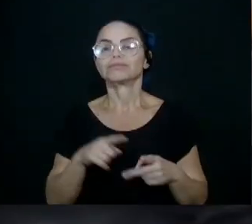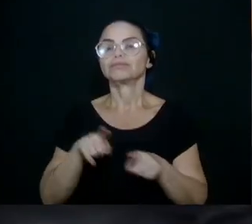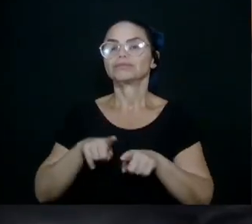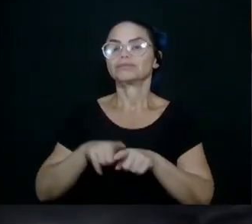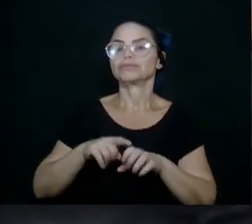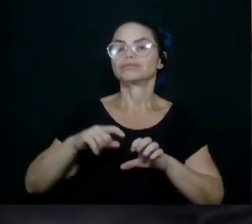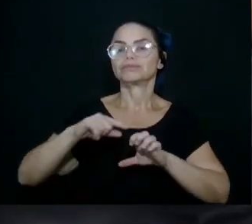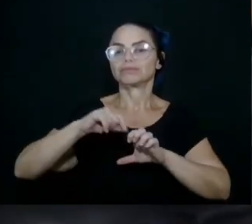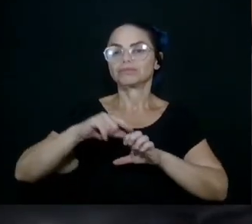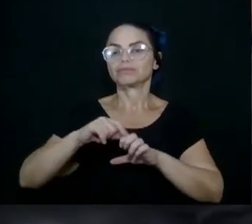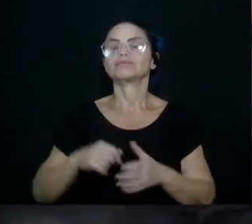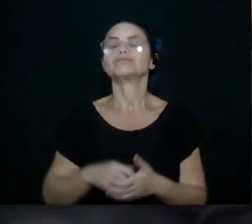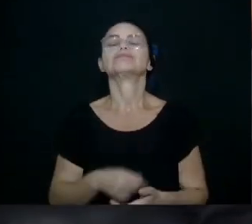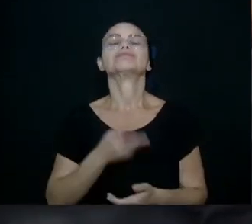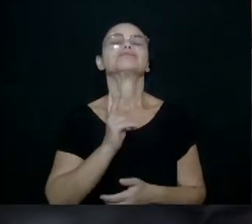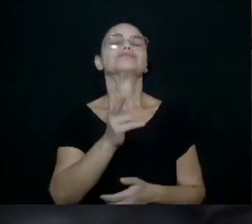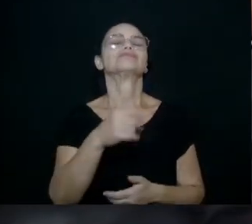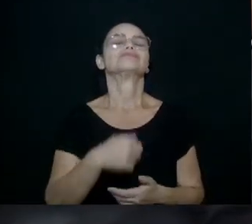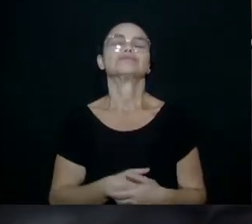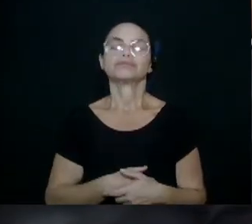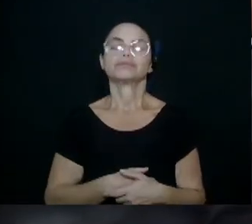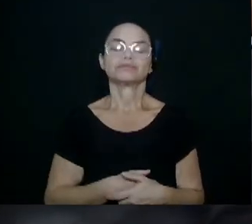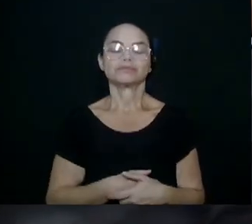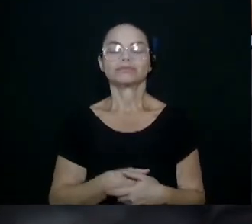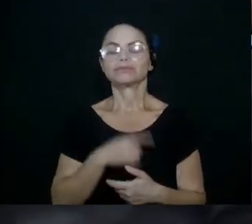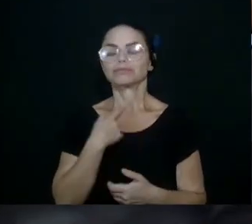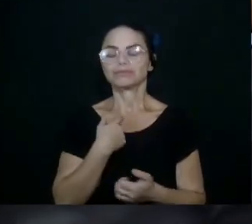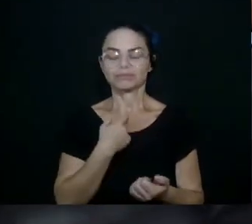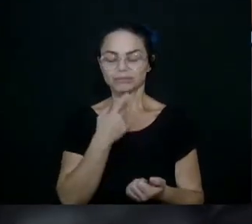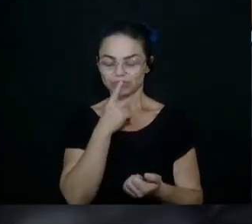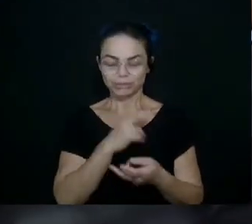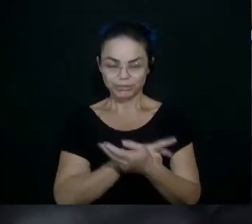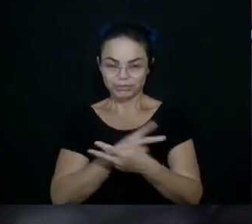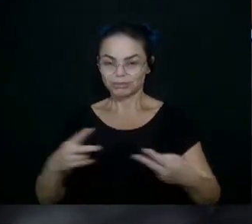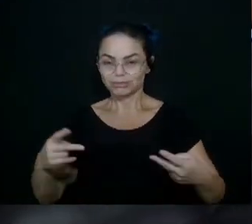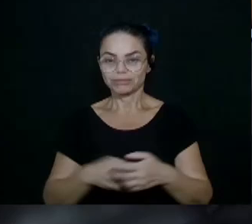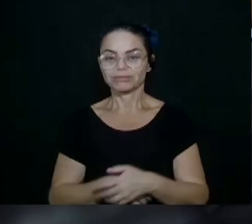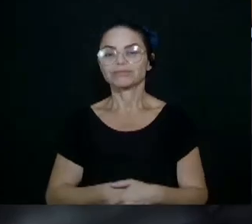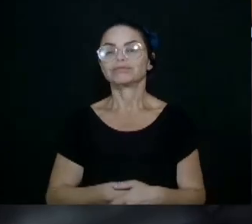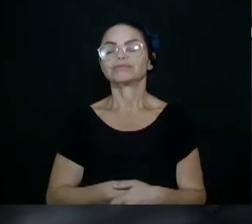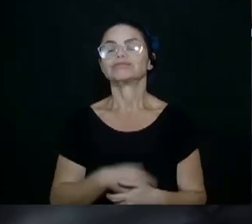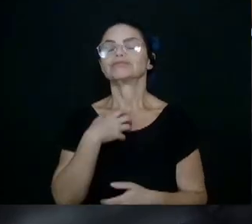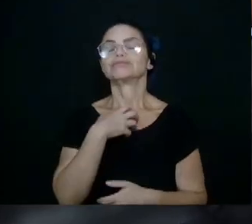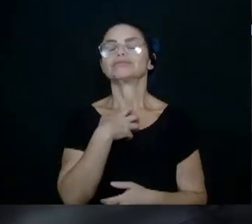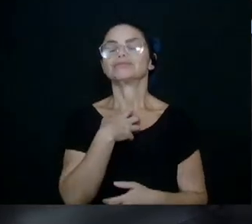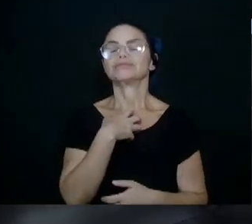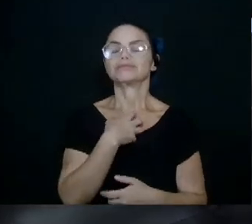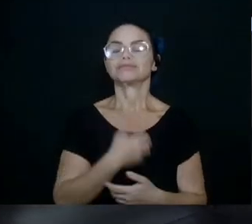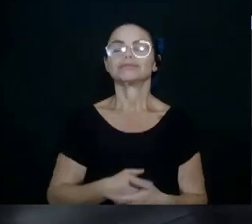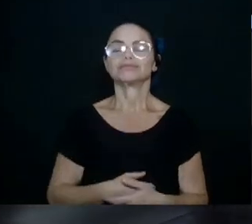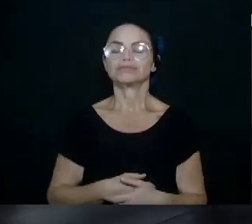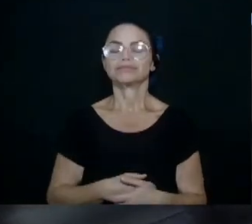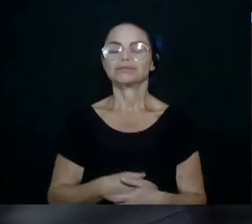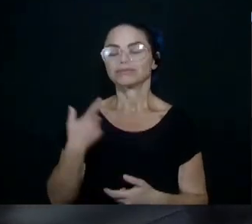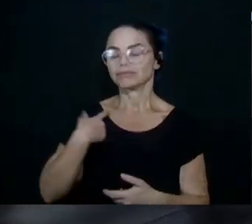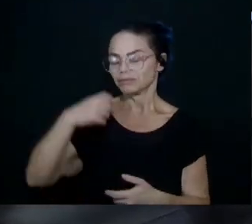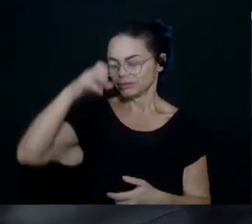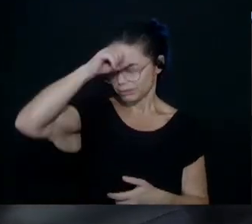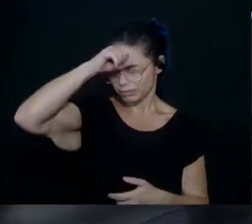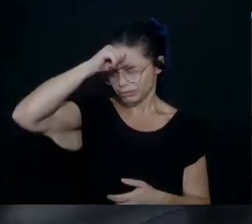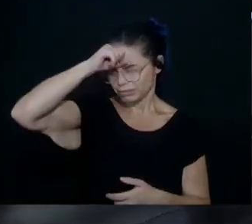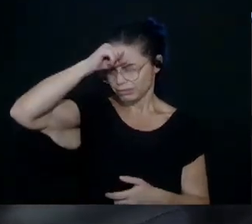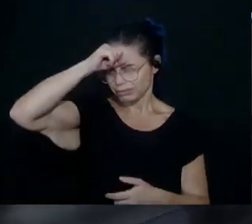gente sempre teve isso no sangue, assim, de empreender. E desde o momento em que você foi aprender e foi atuar